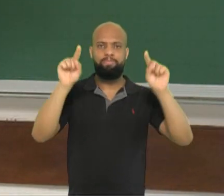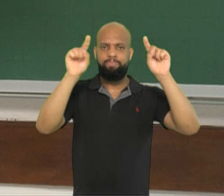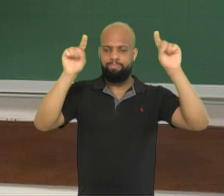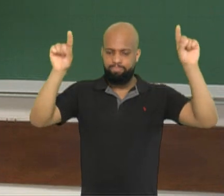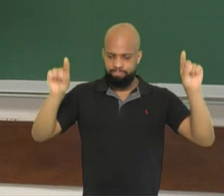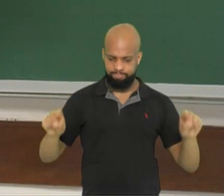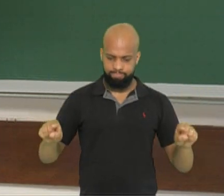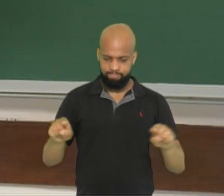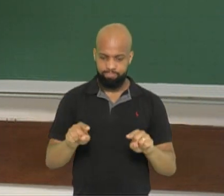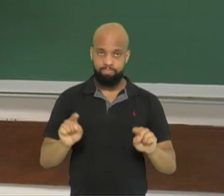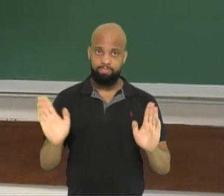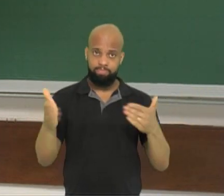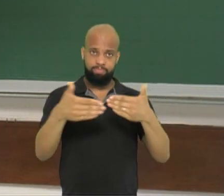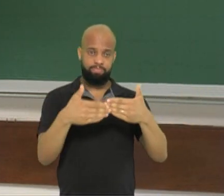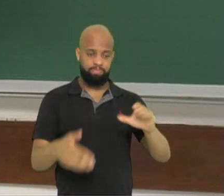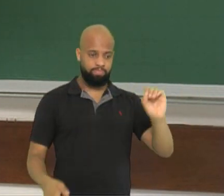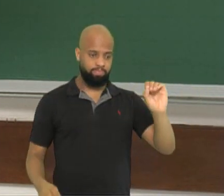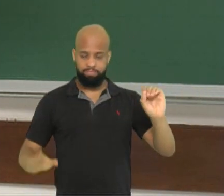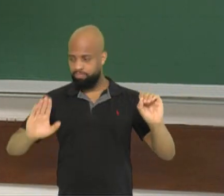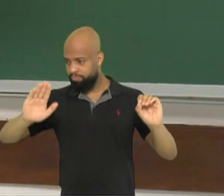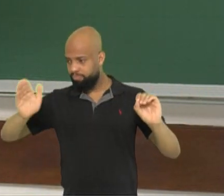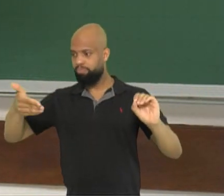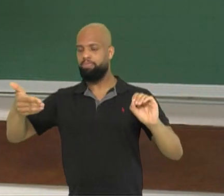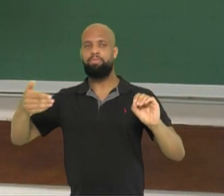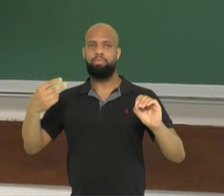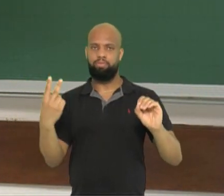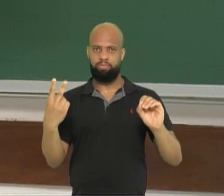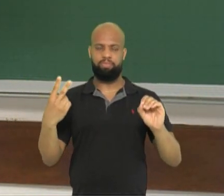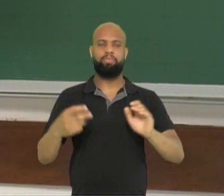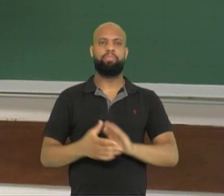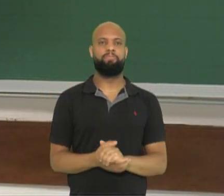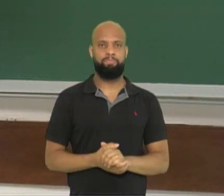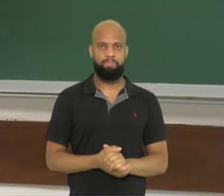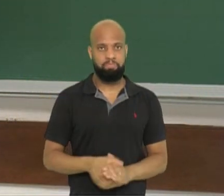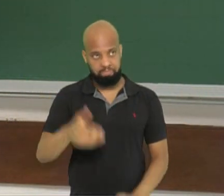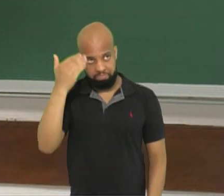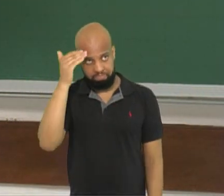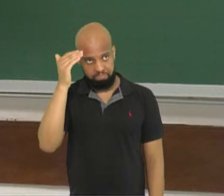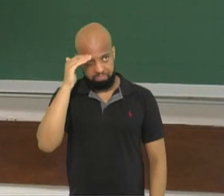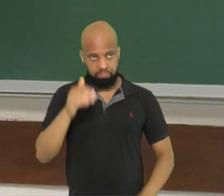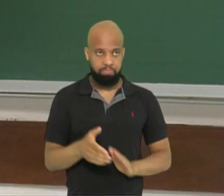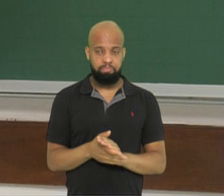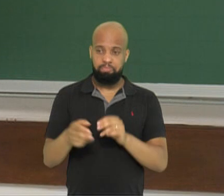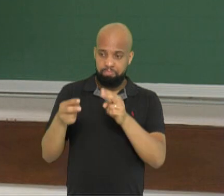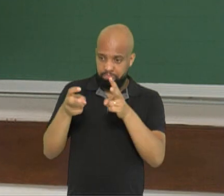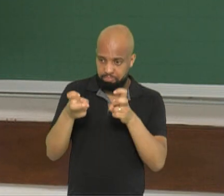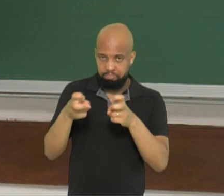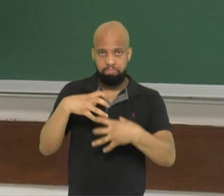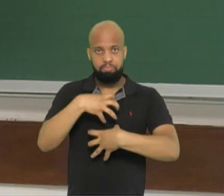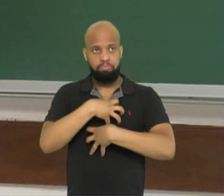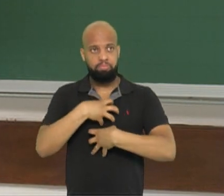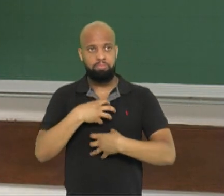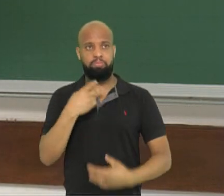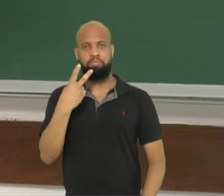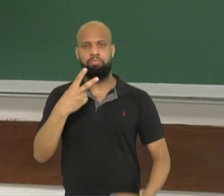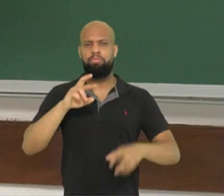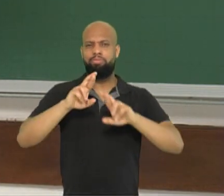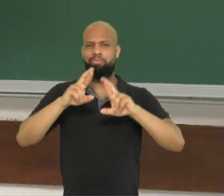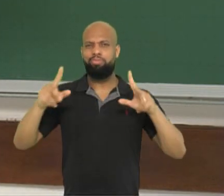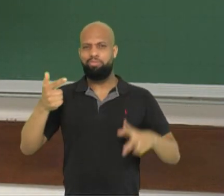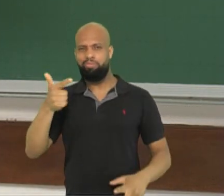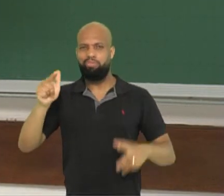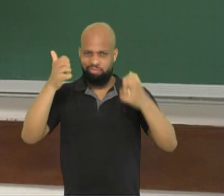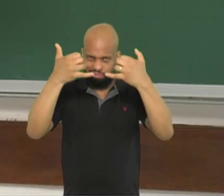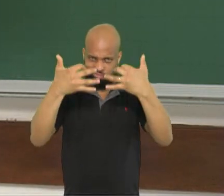né? Fechado para o 0 e fechado para o 2. Certo, gente? Então, observando aqui que a professora fez um pouquinho diferente da